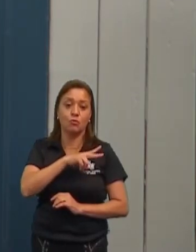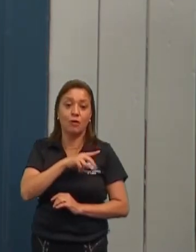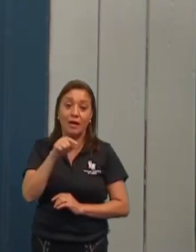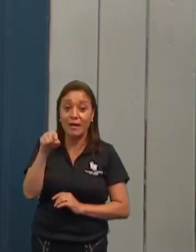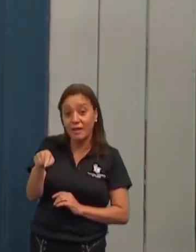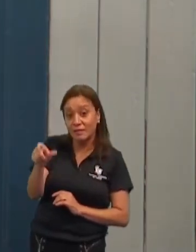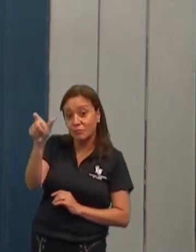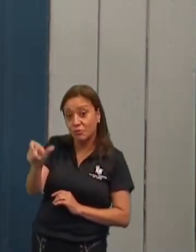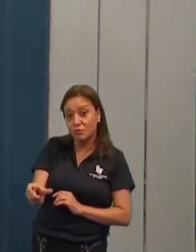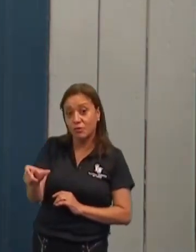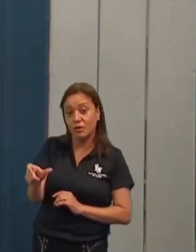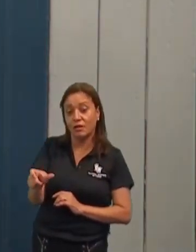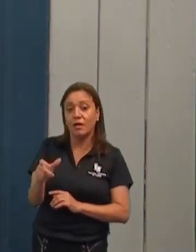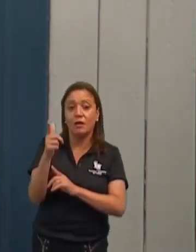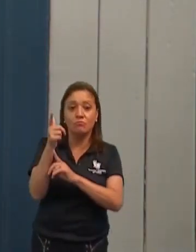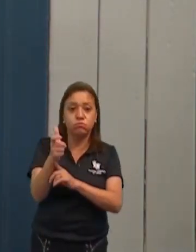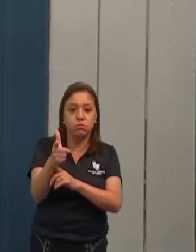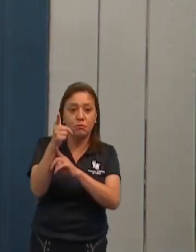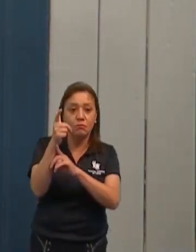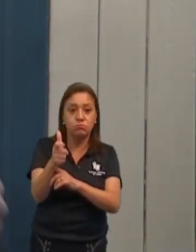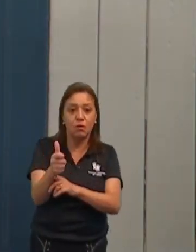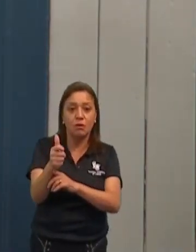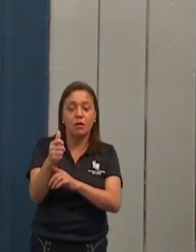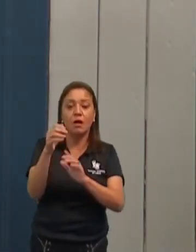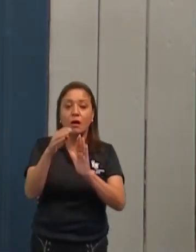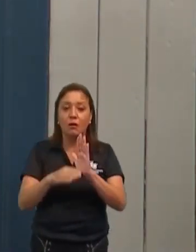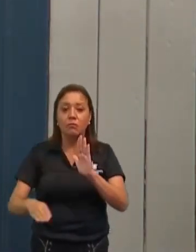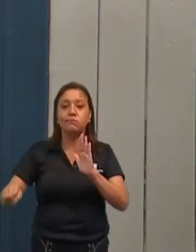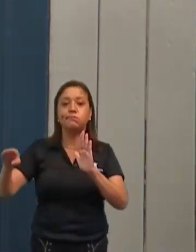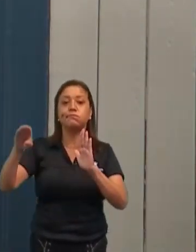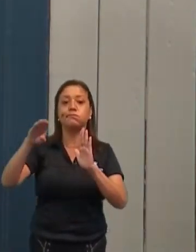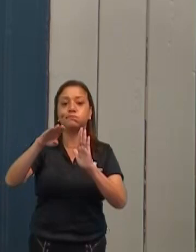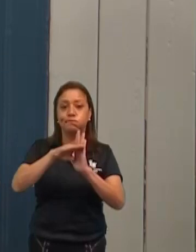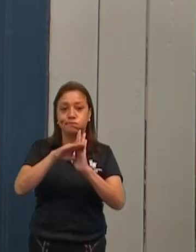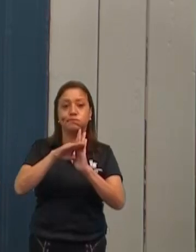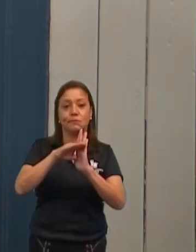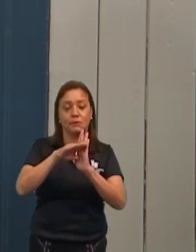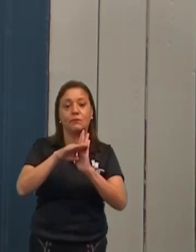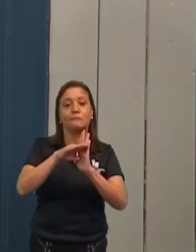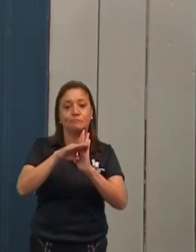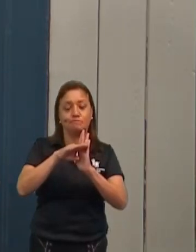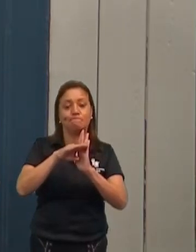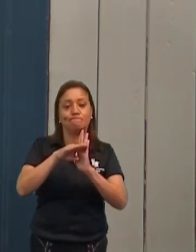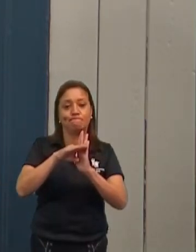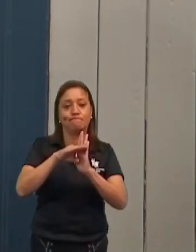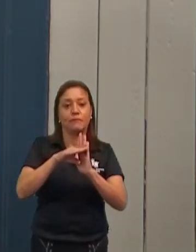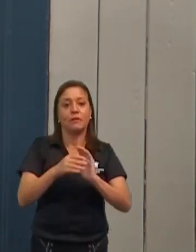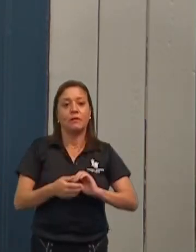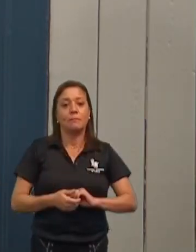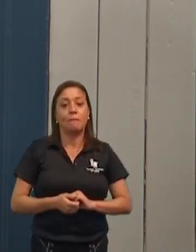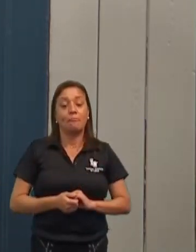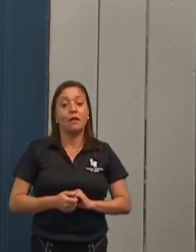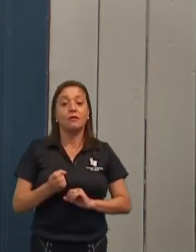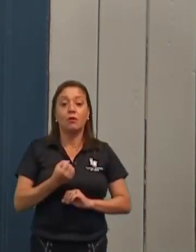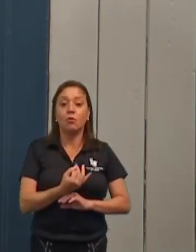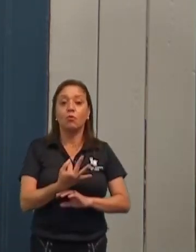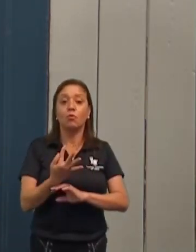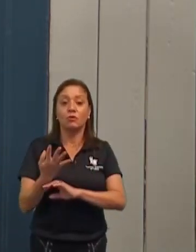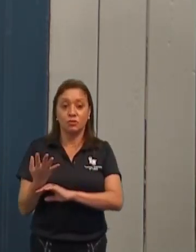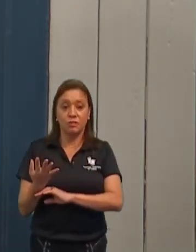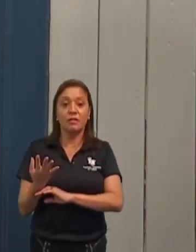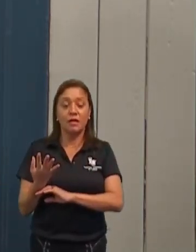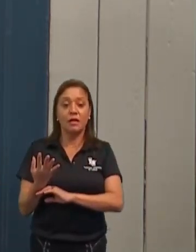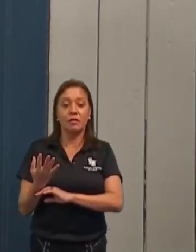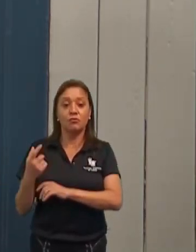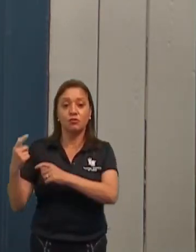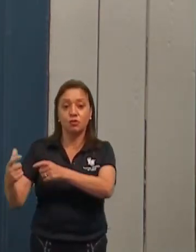atiradores, aumentou em 1.200%. A partir disso, a quantidade de CACs no país